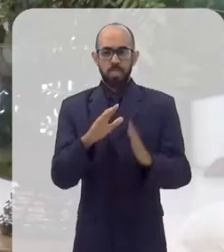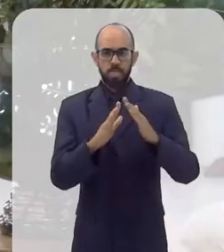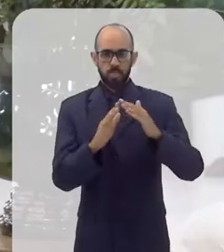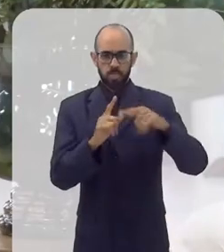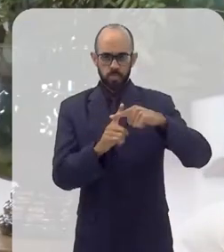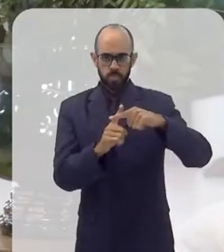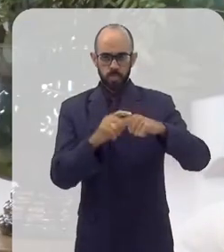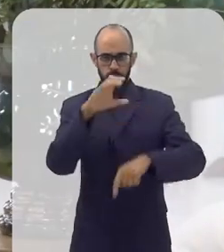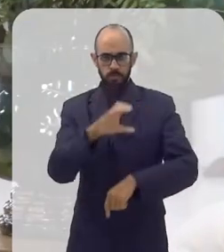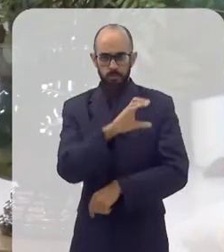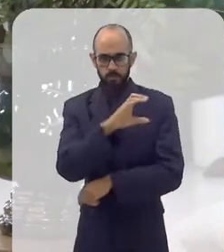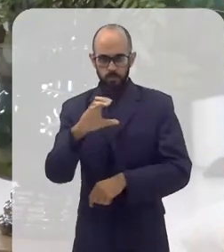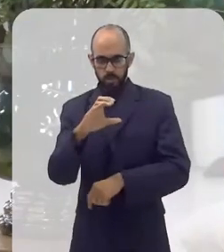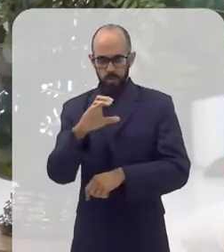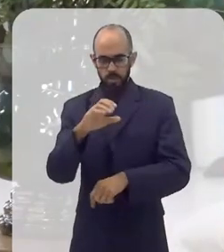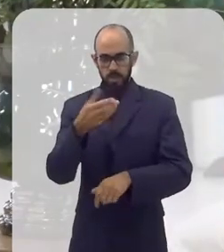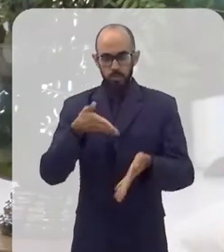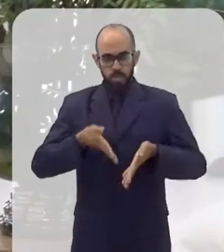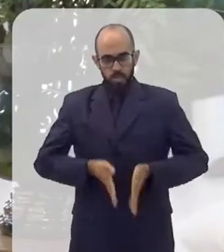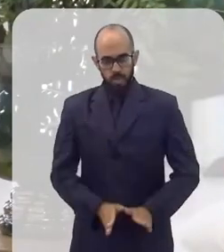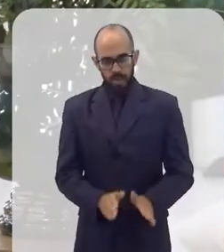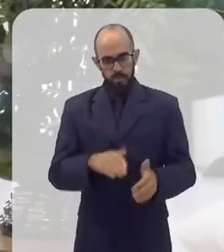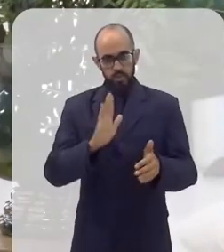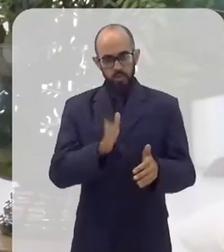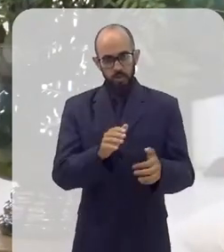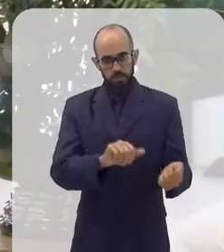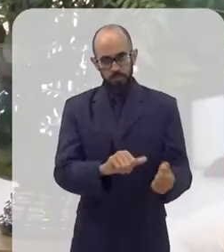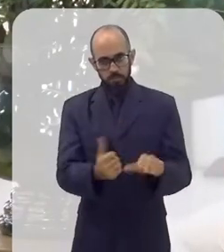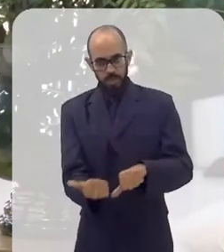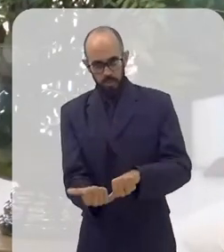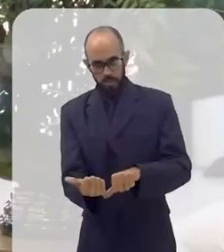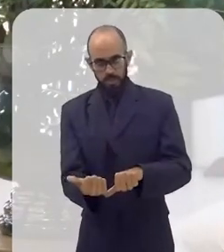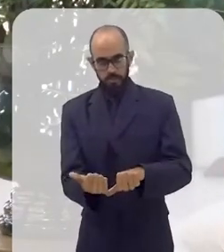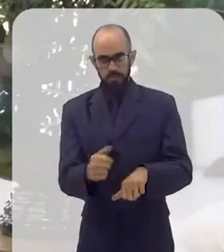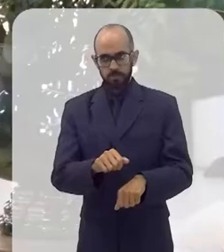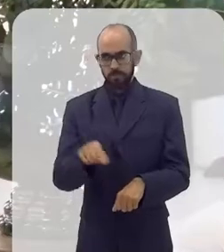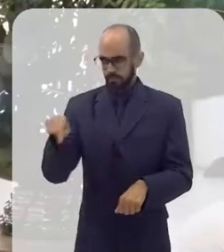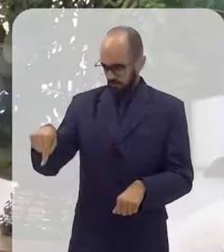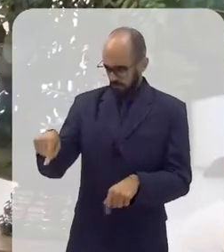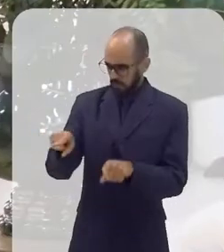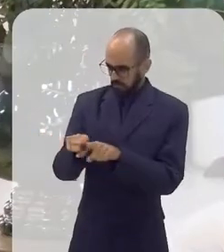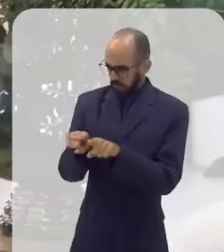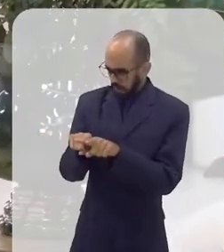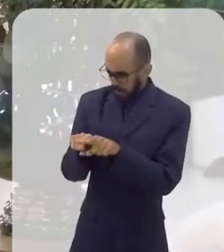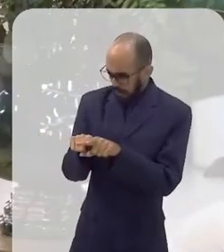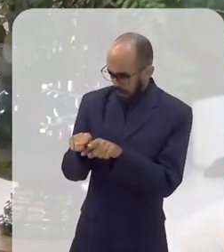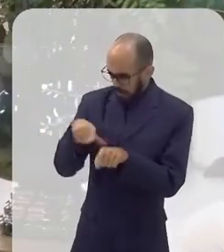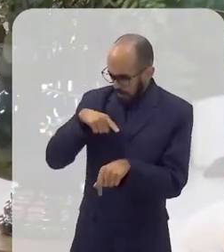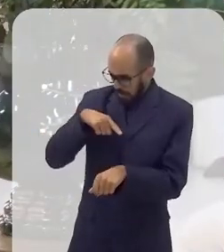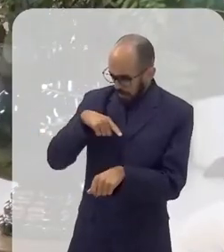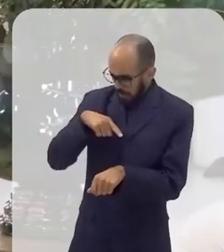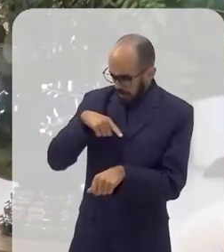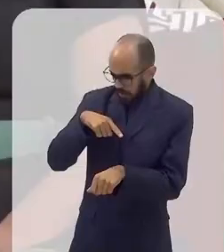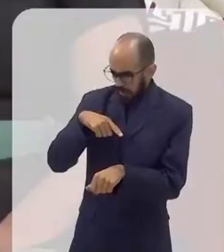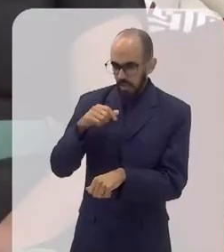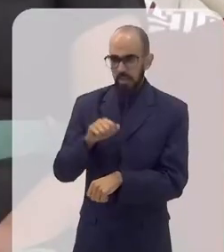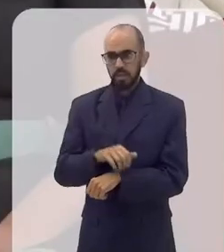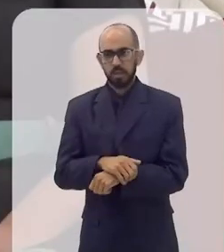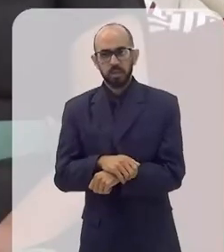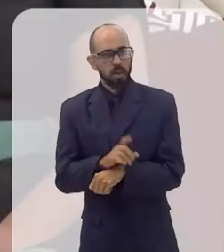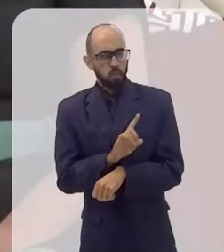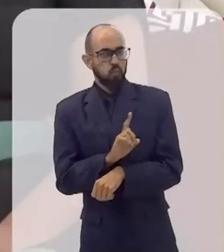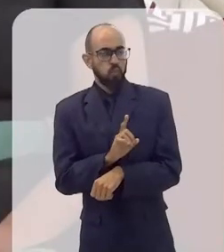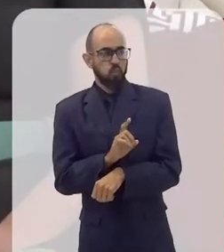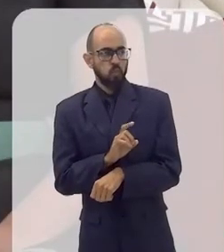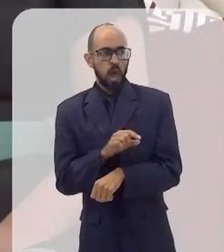Na Igreja Católica, quando há o nascimento, tem o batismo. Aqui também tem batismo?